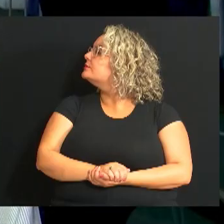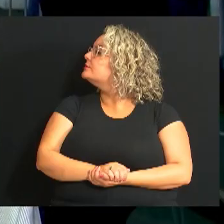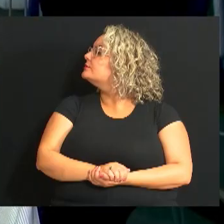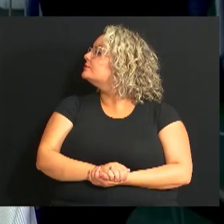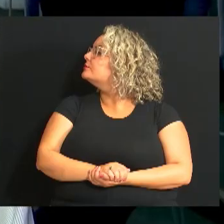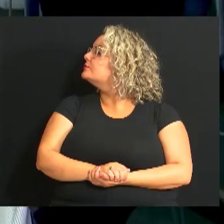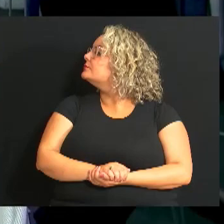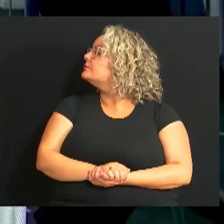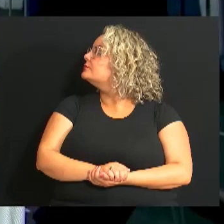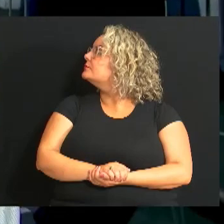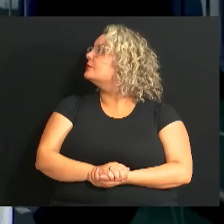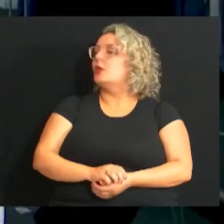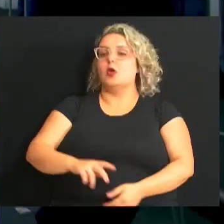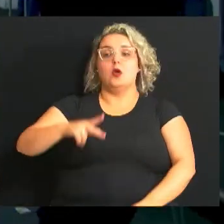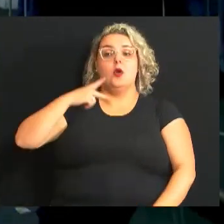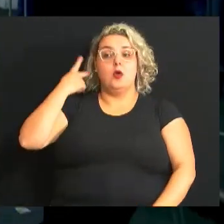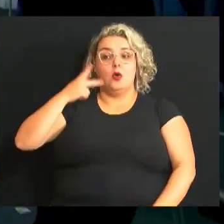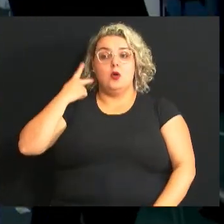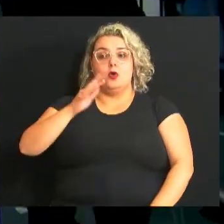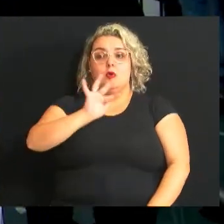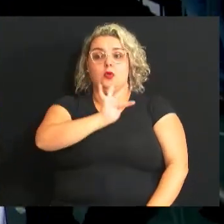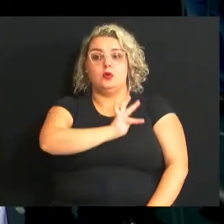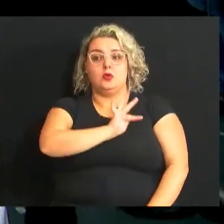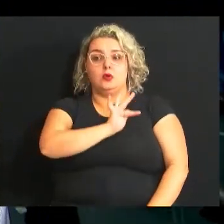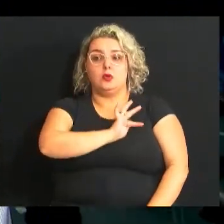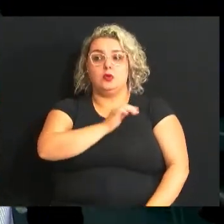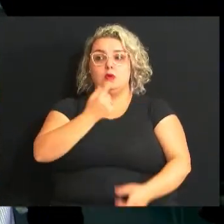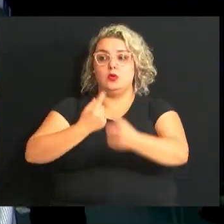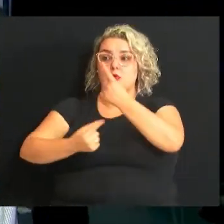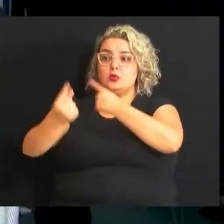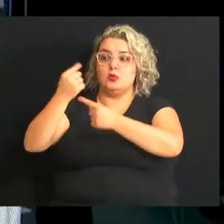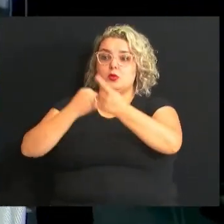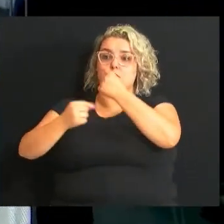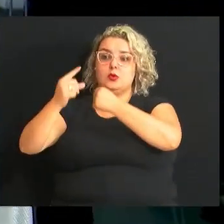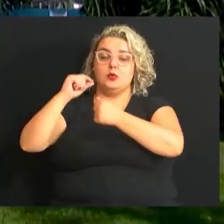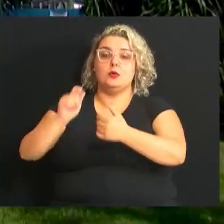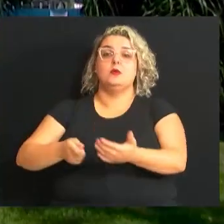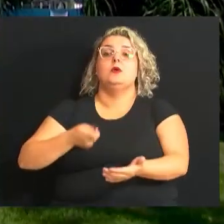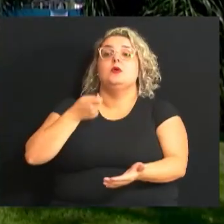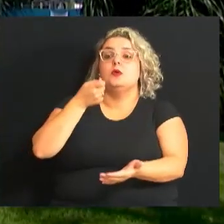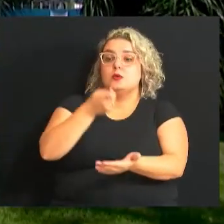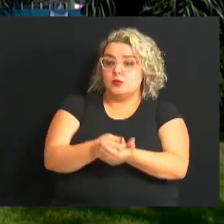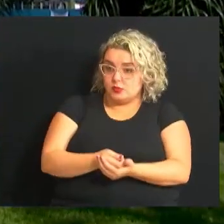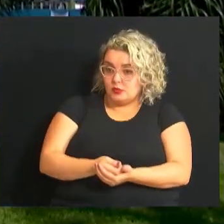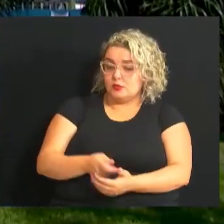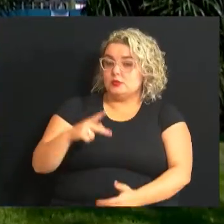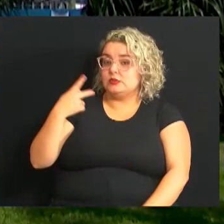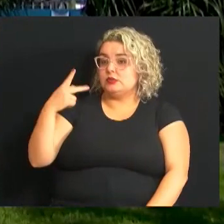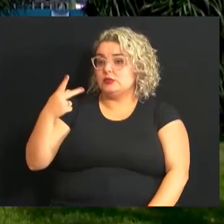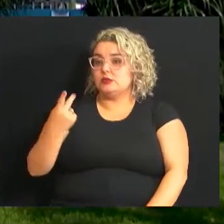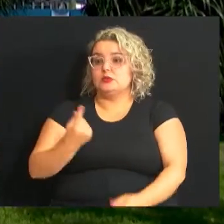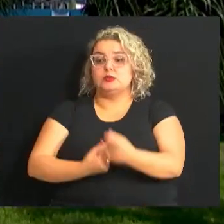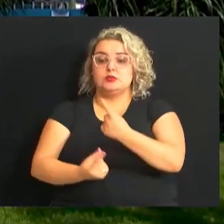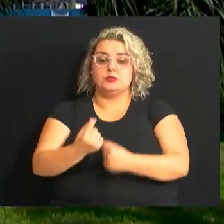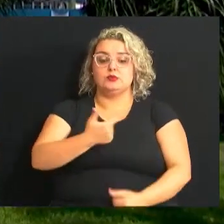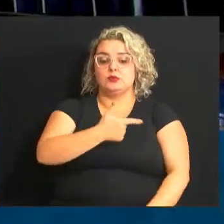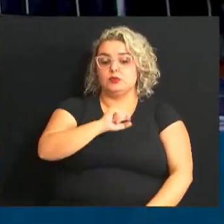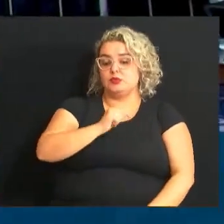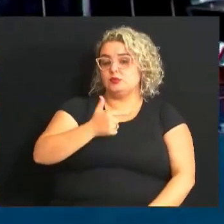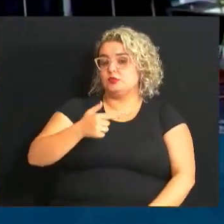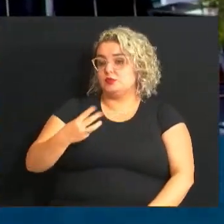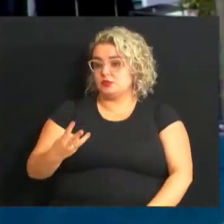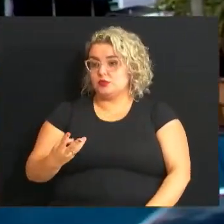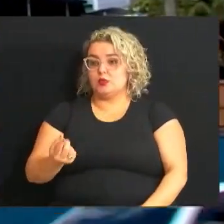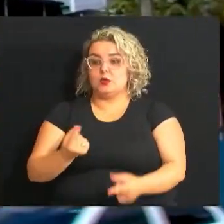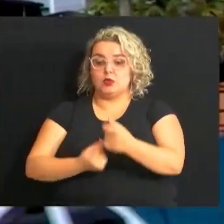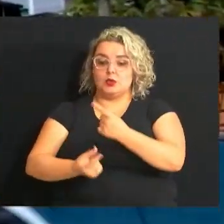O vereador Fernando Mendes destinou parte das emendas impositivas dele do orçamento 2023, recursos que